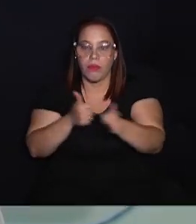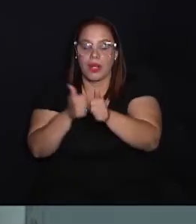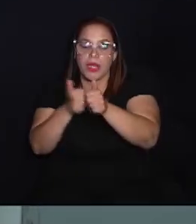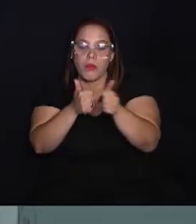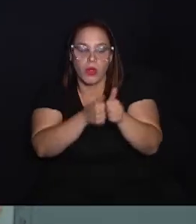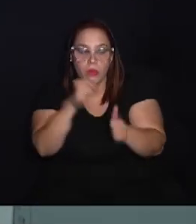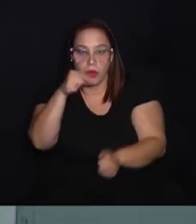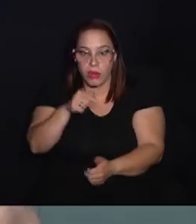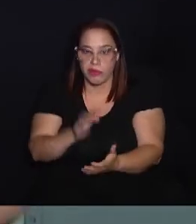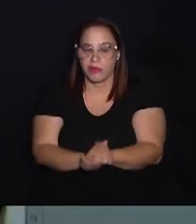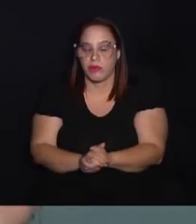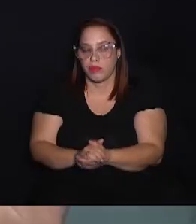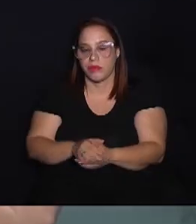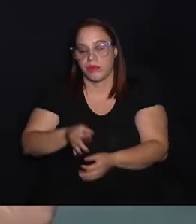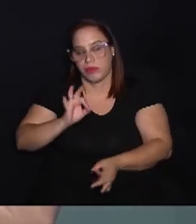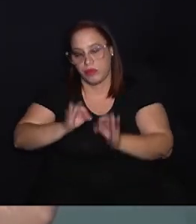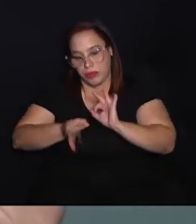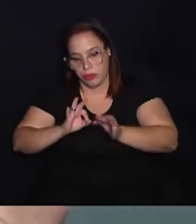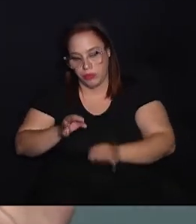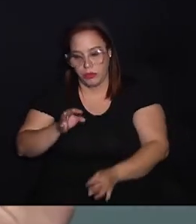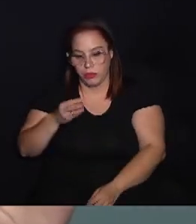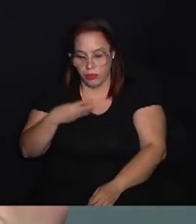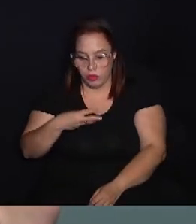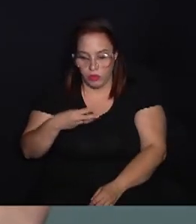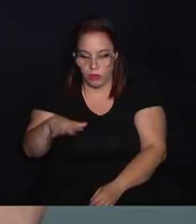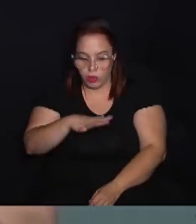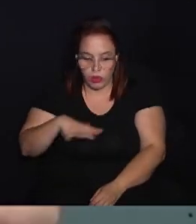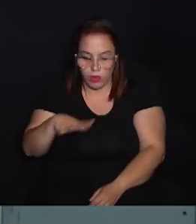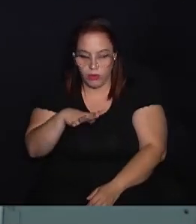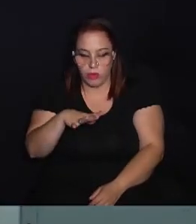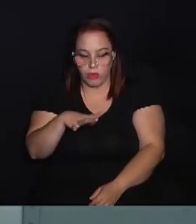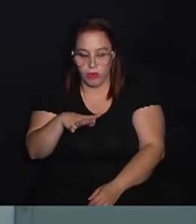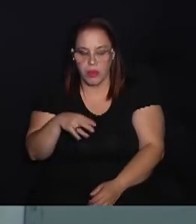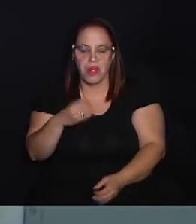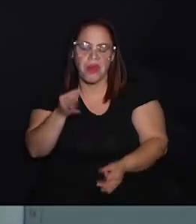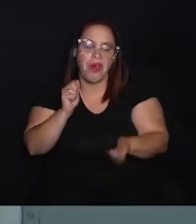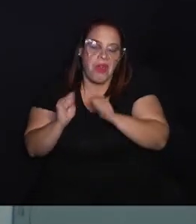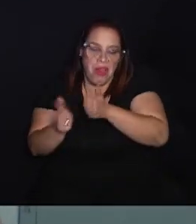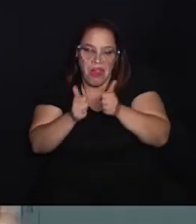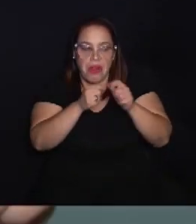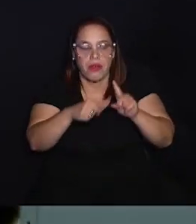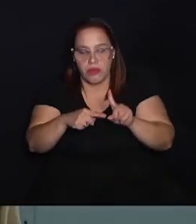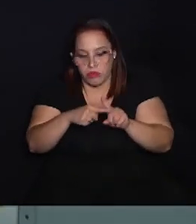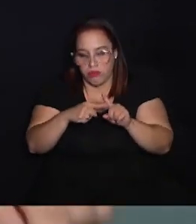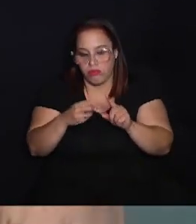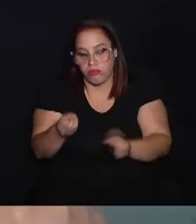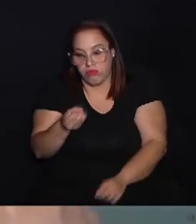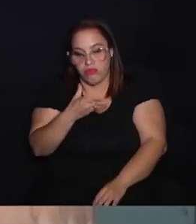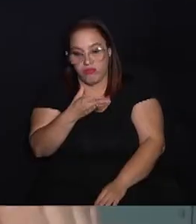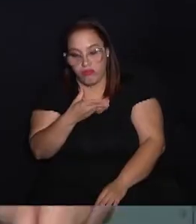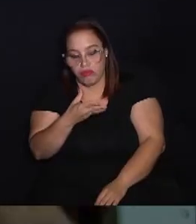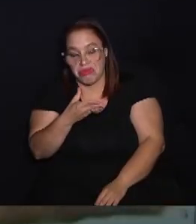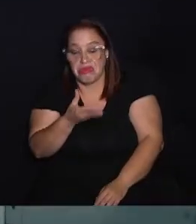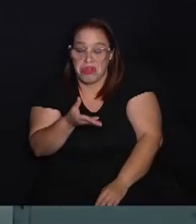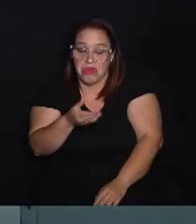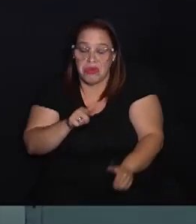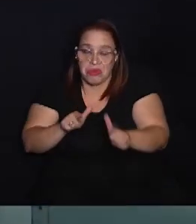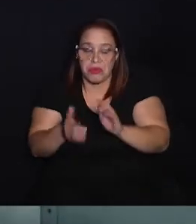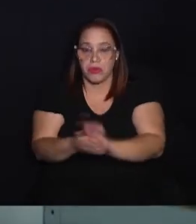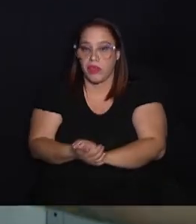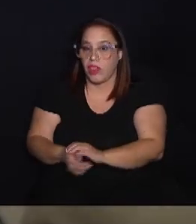de cada local de votação e agora elas fazem parte de um roteiro. Tem cartórios que estão com os locais